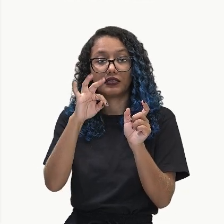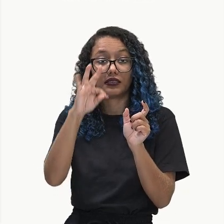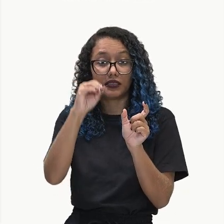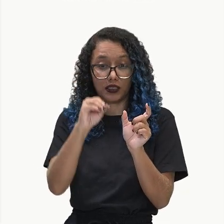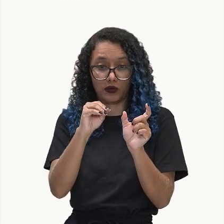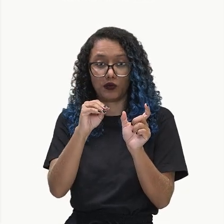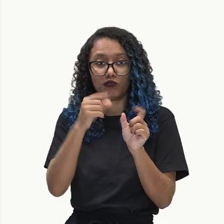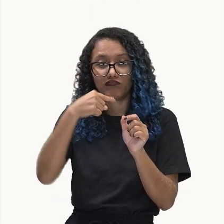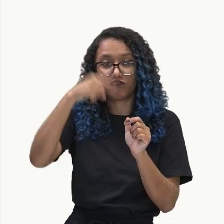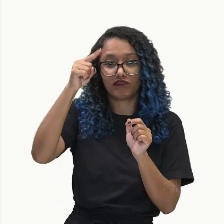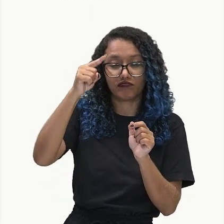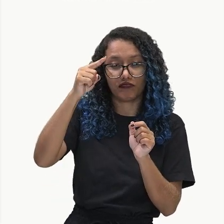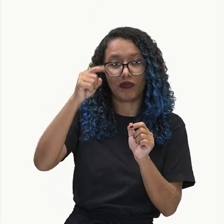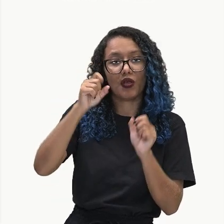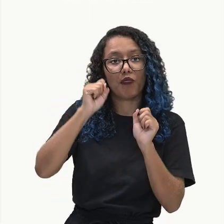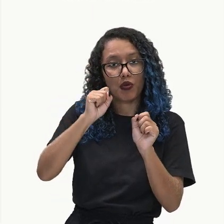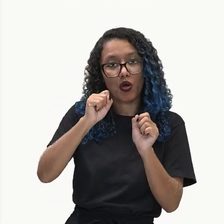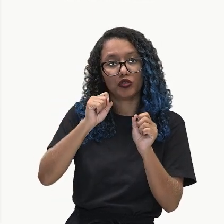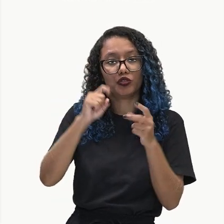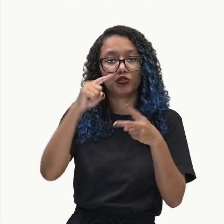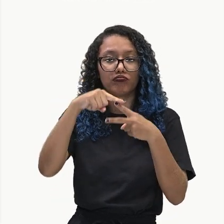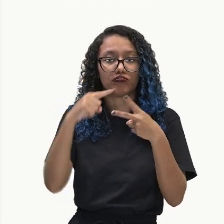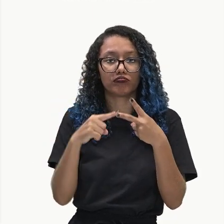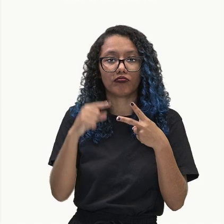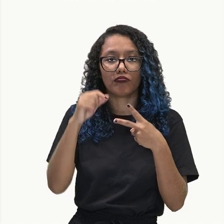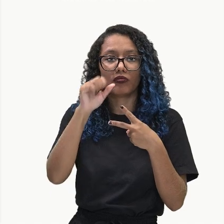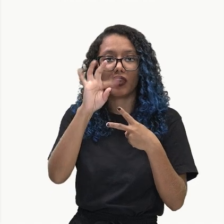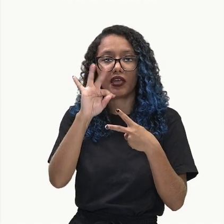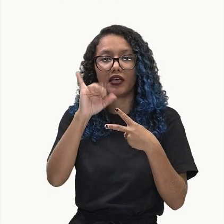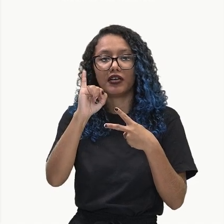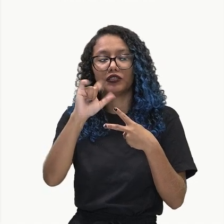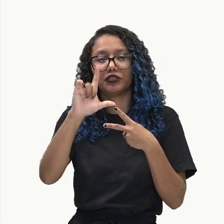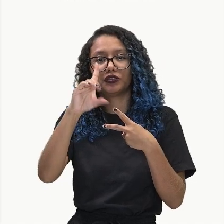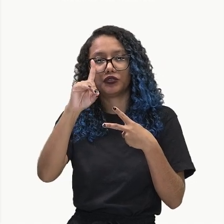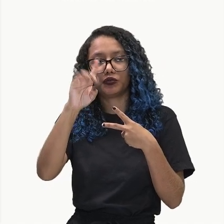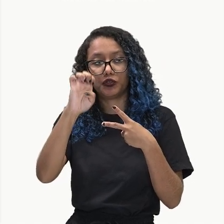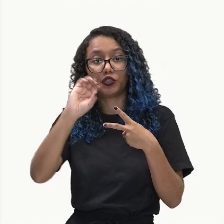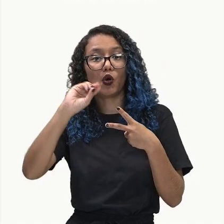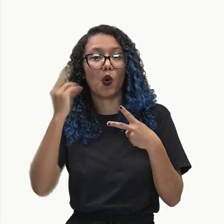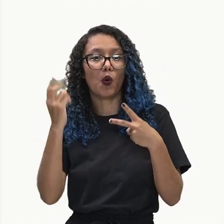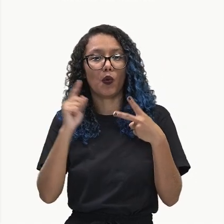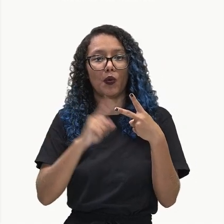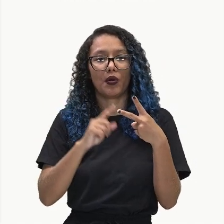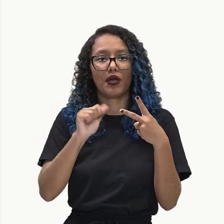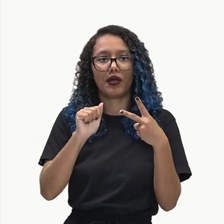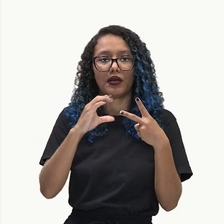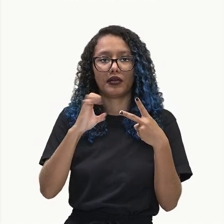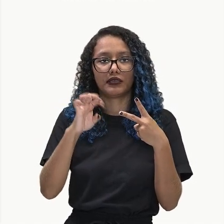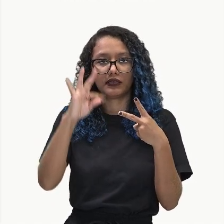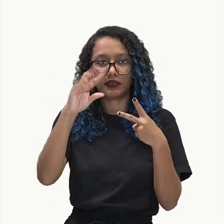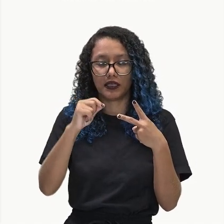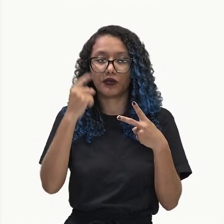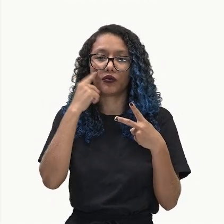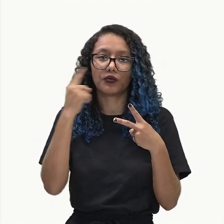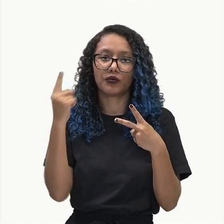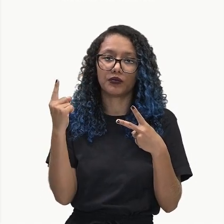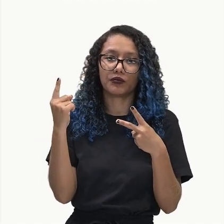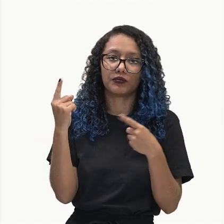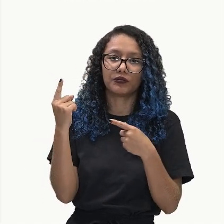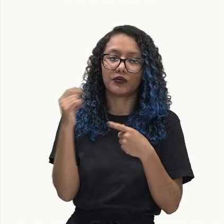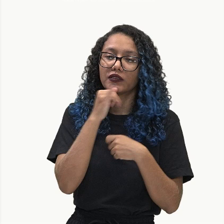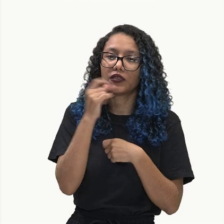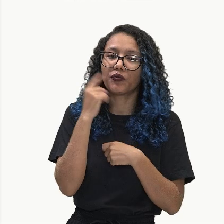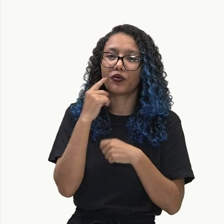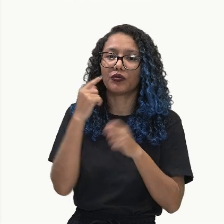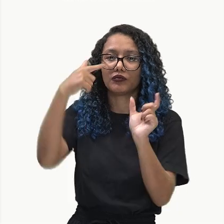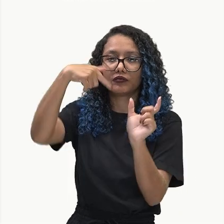falar acento ou tilde. O que é isso, professor? O acento que vai lá em cima. Veja, lá não tinha assim, mais ou menos, ó. Que?